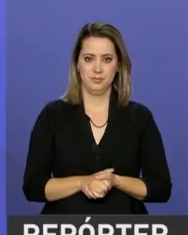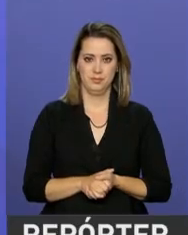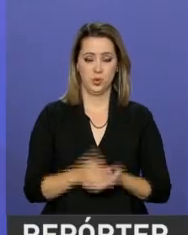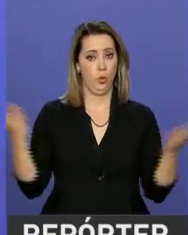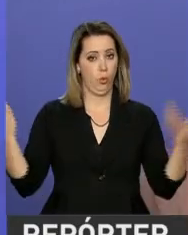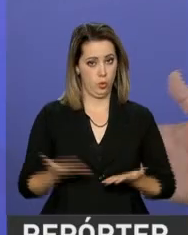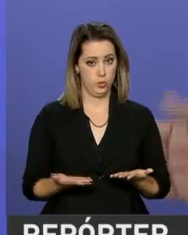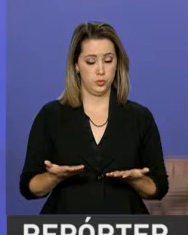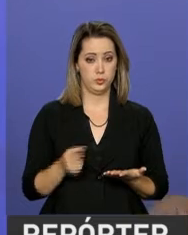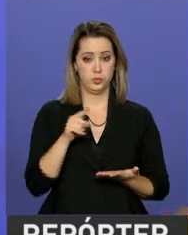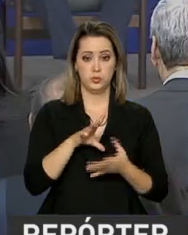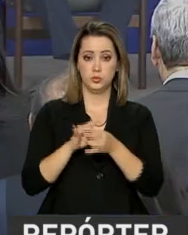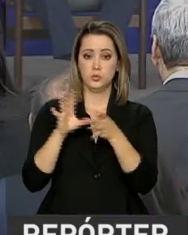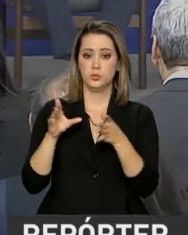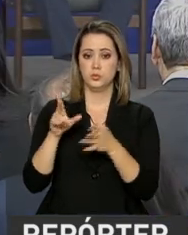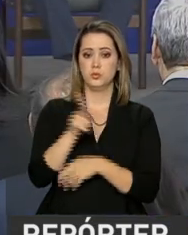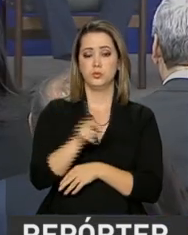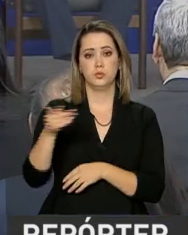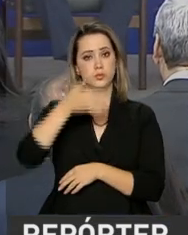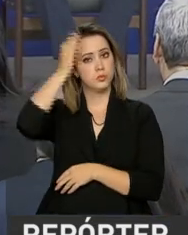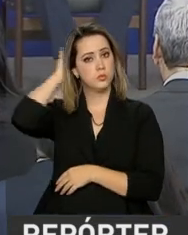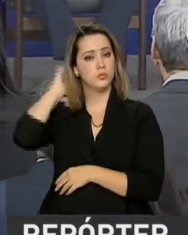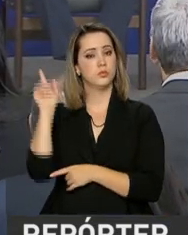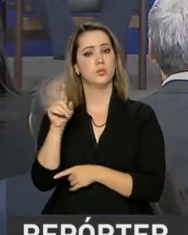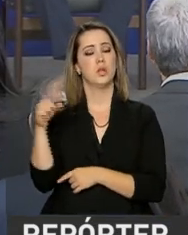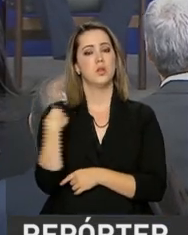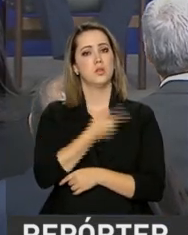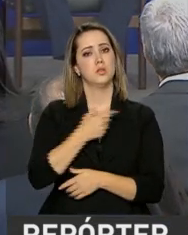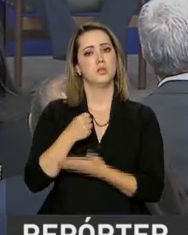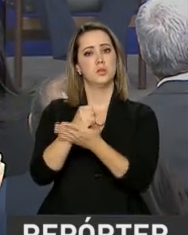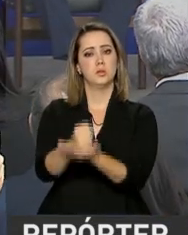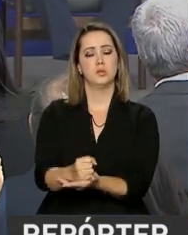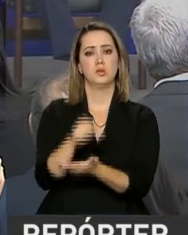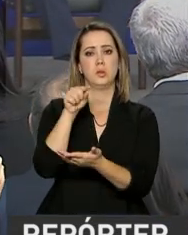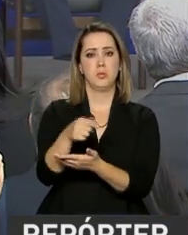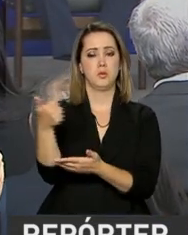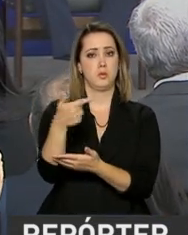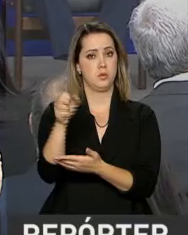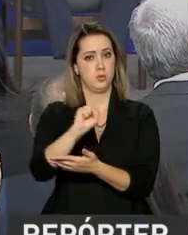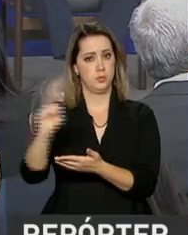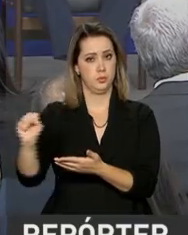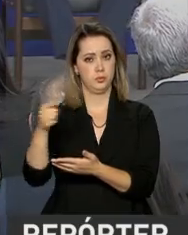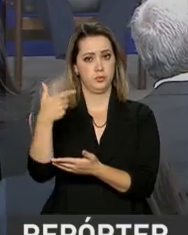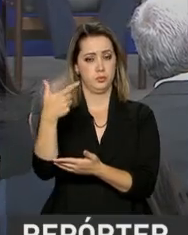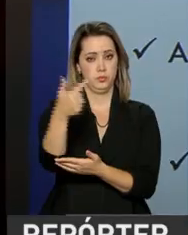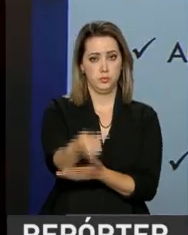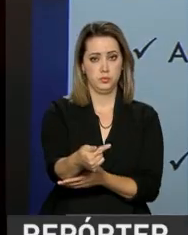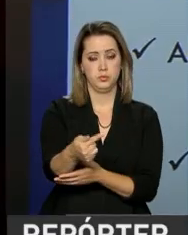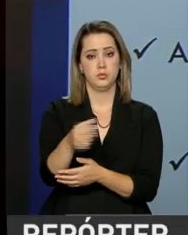partir de hoje com a autorização do presidente temer nós ofertamos para o segundo semestre de 2017